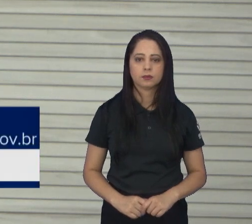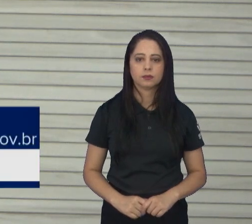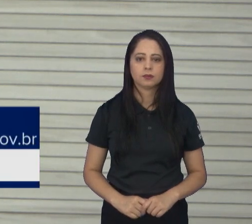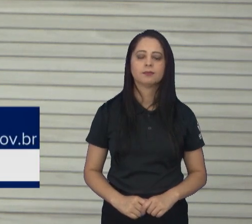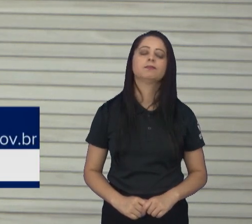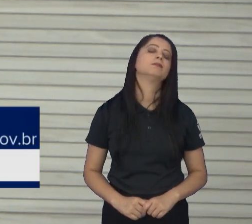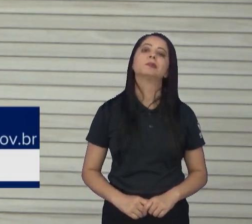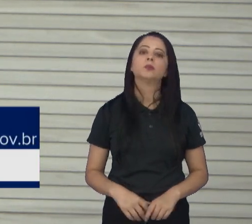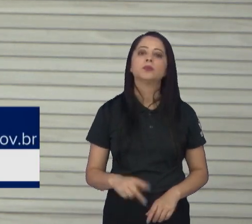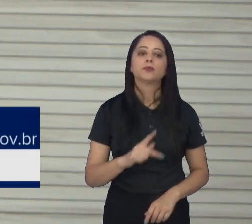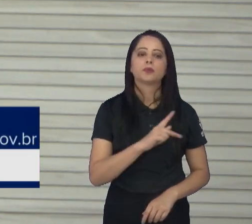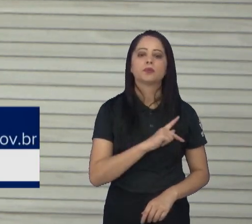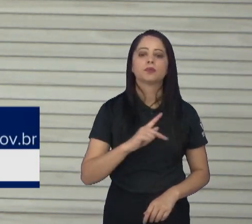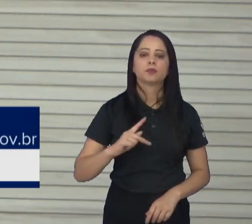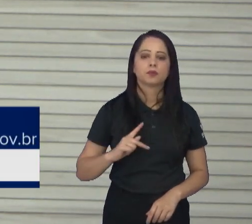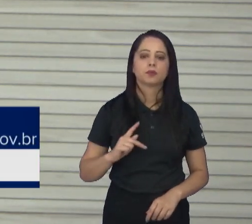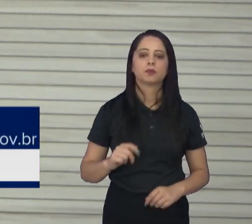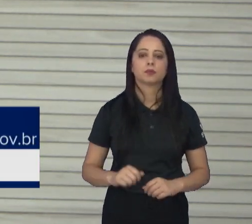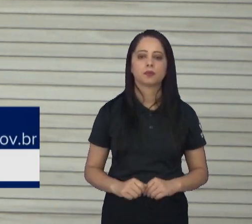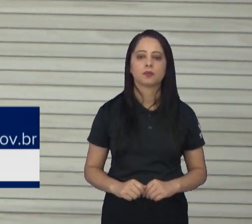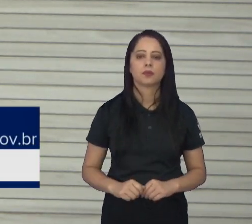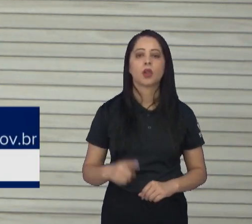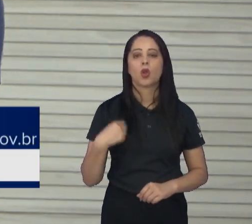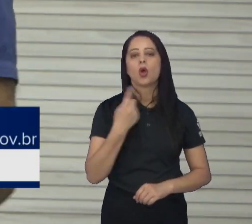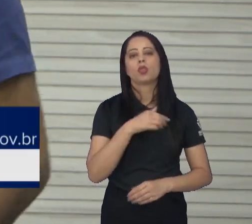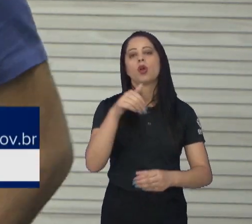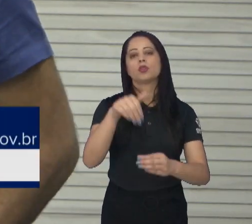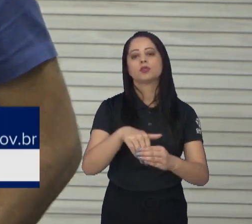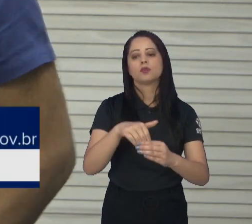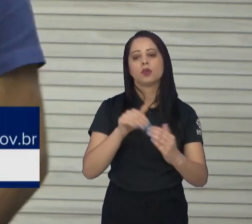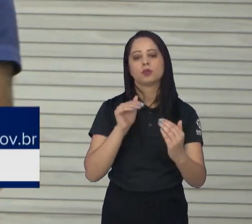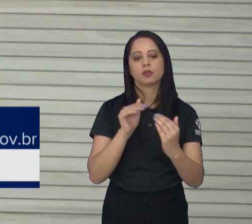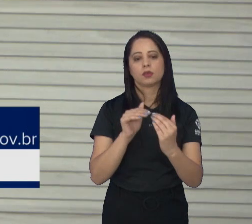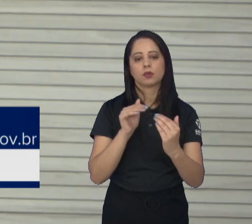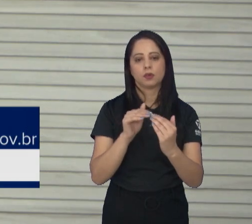Senhor presidente, então, nós votamos favorável por